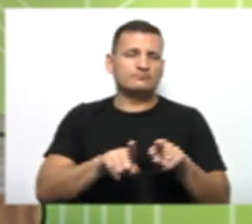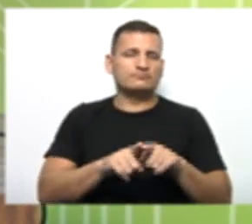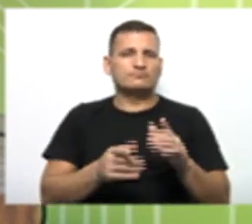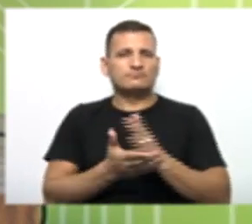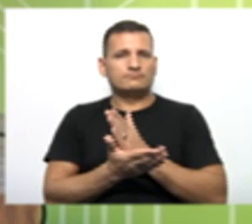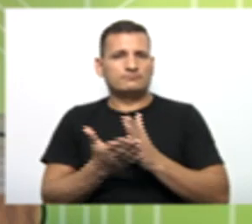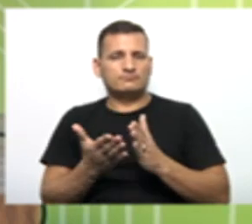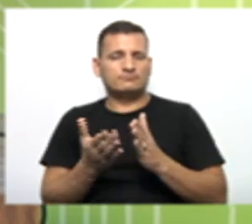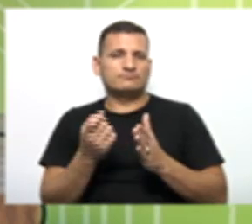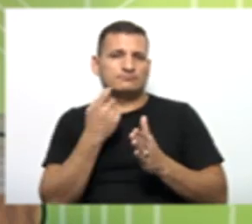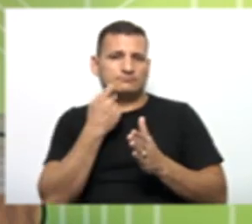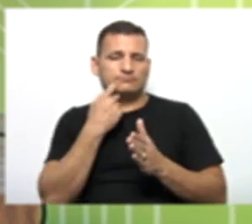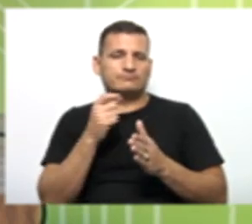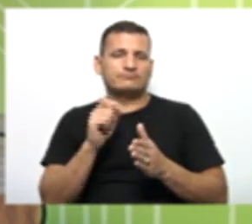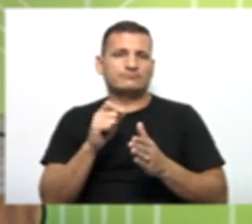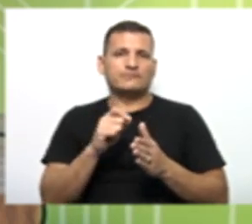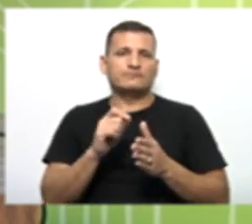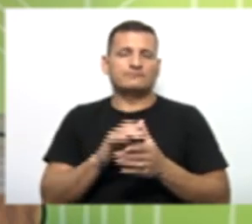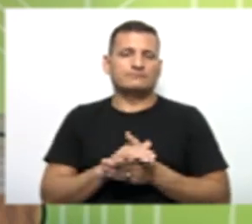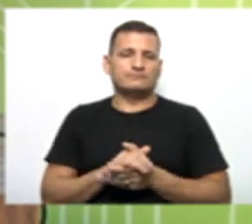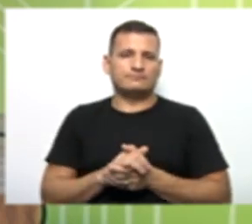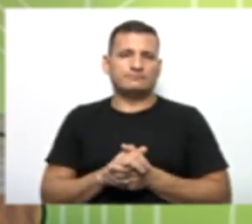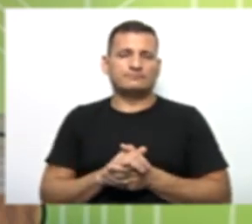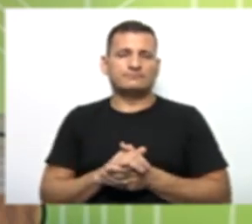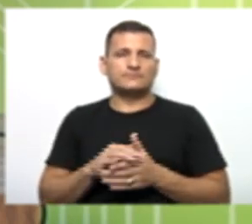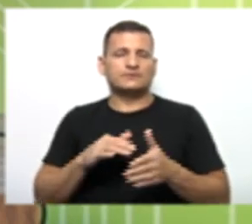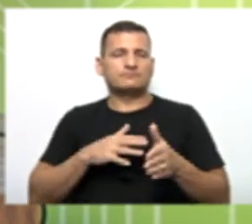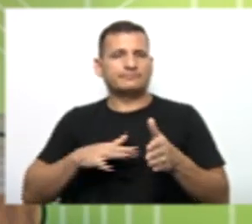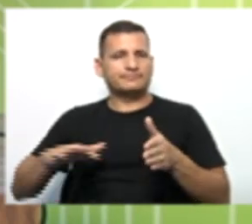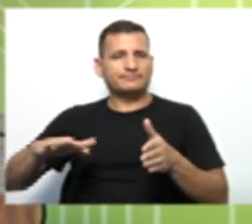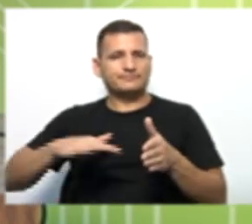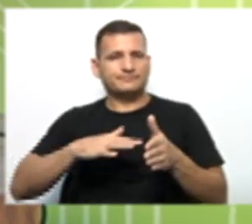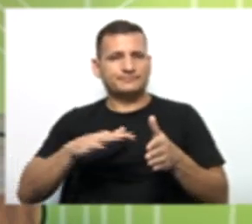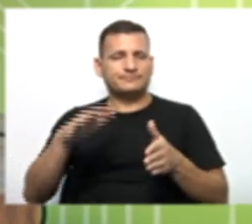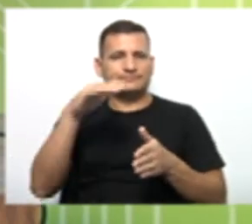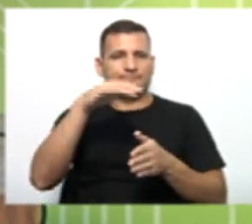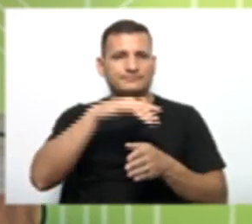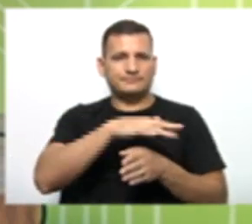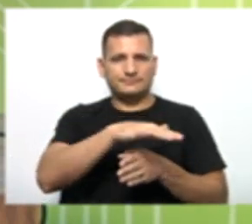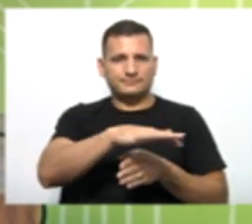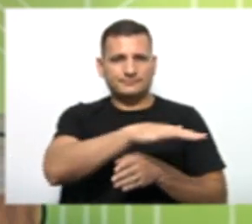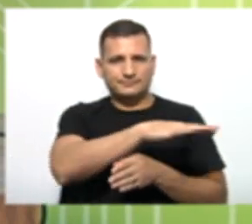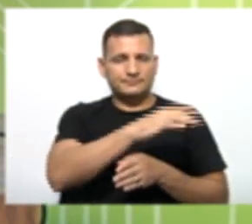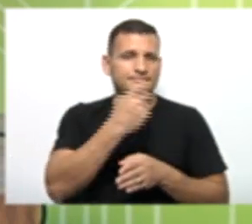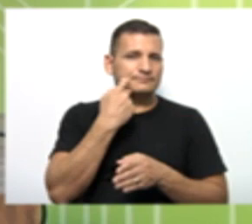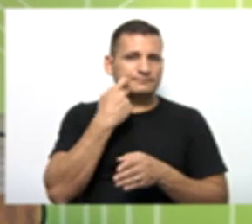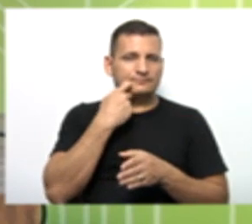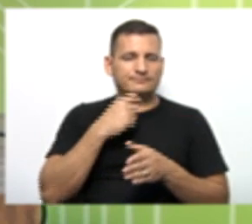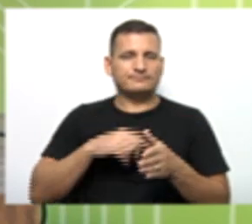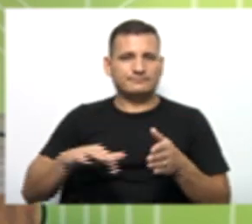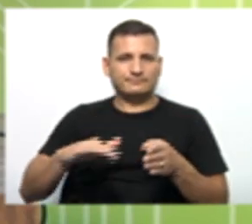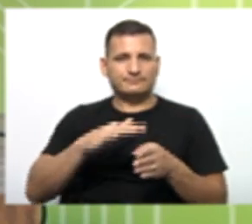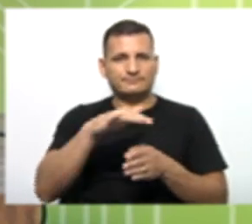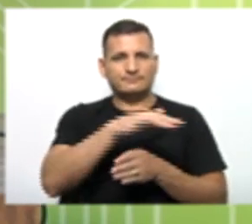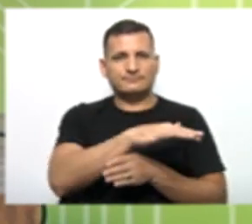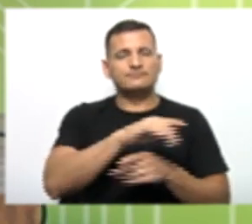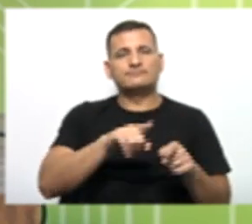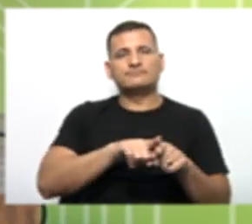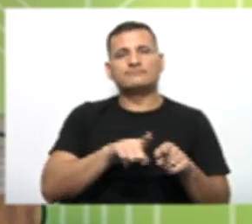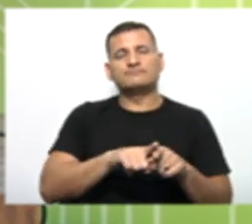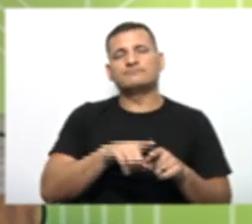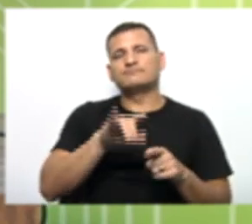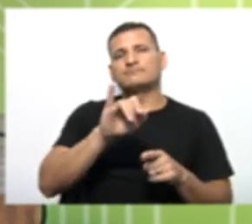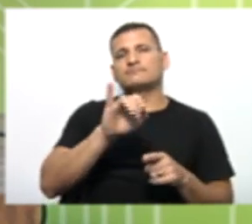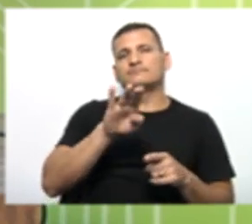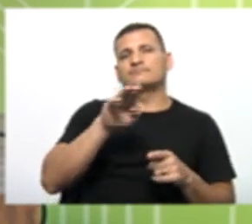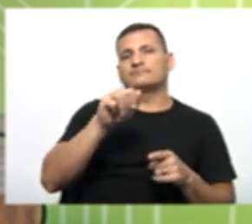necessitarem subir rio acima para se reproduzir, também o órgão, o IBAMA, não autorizou que fosse instalada